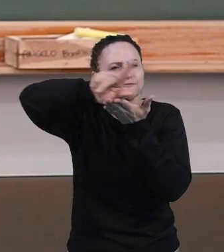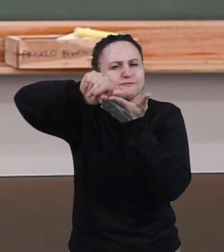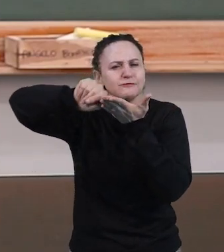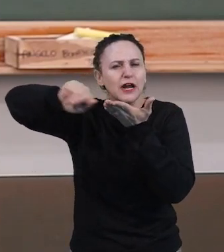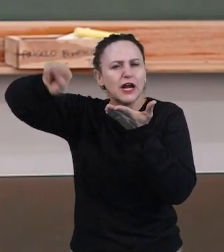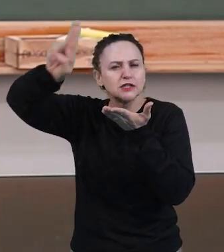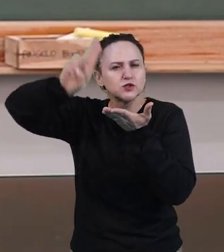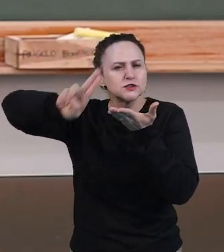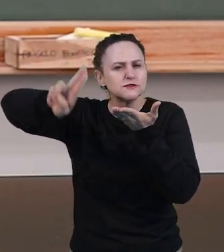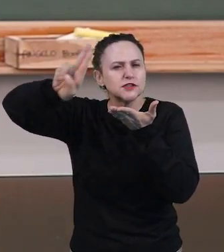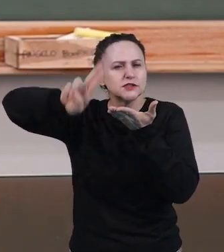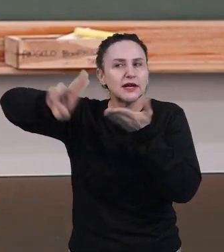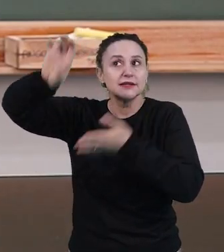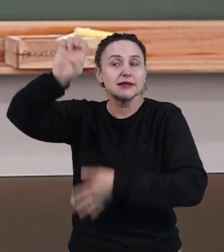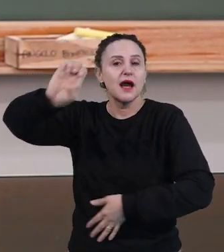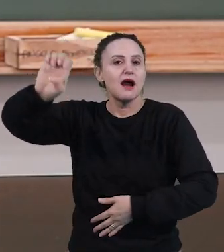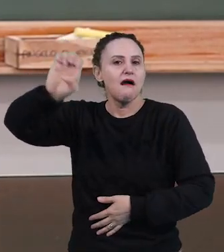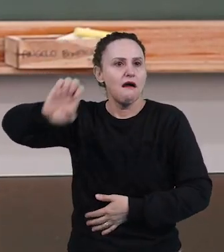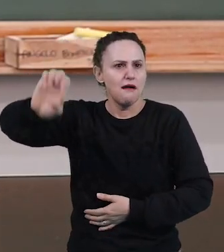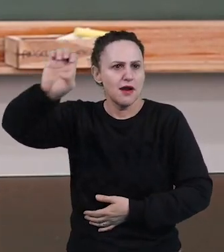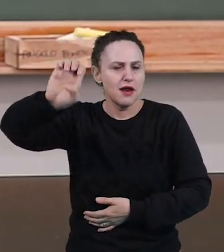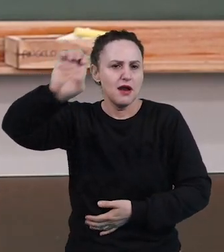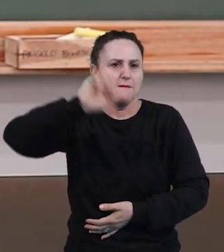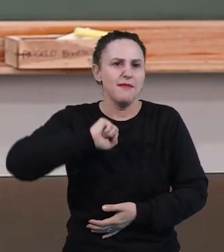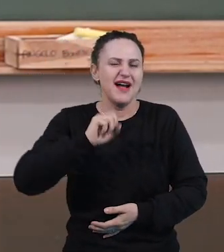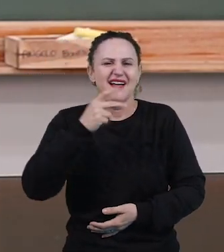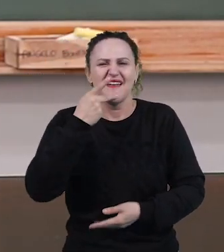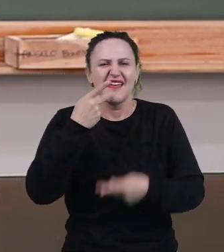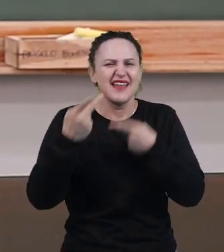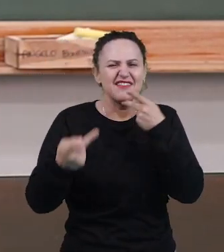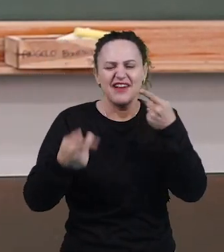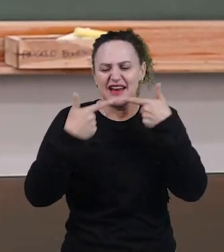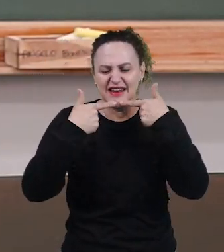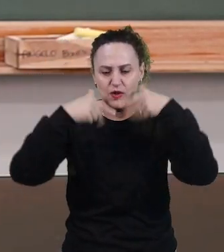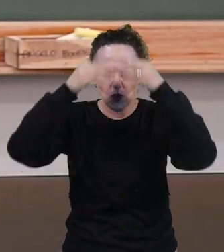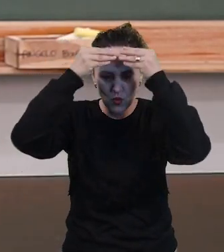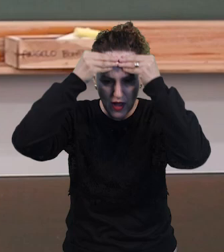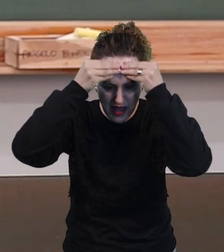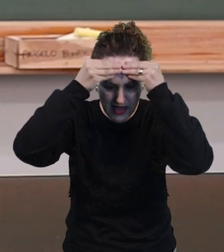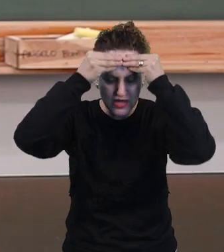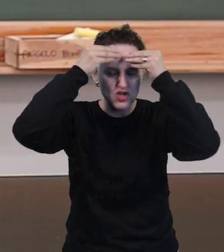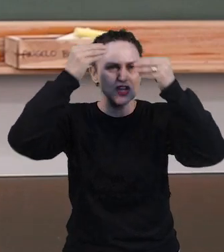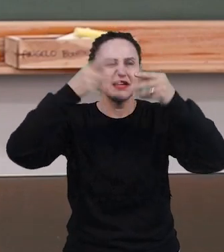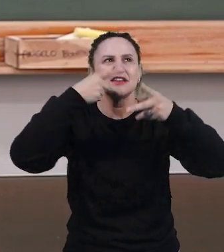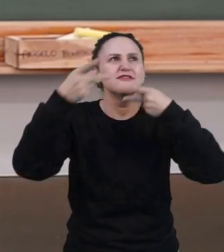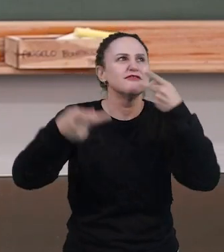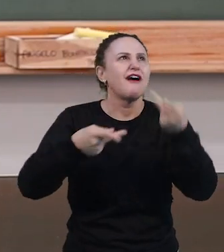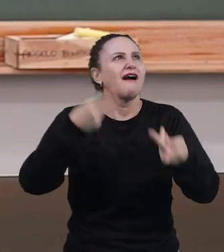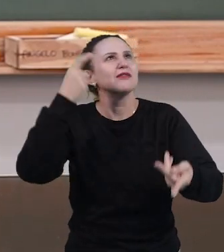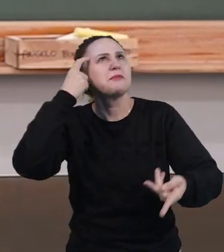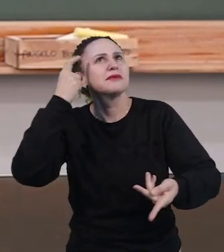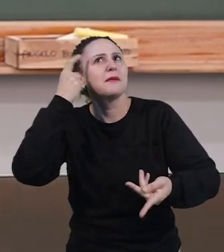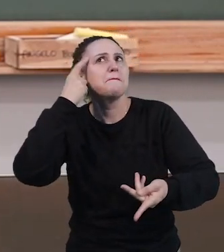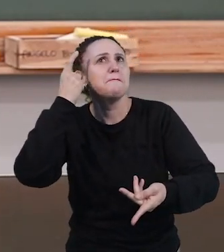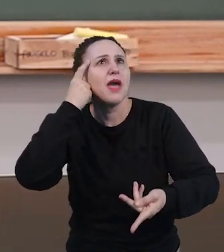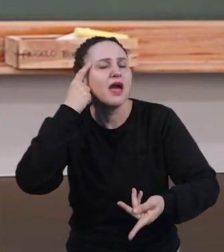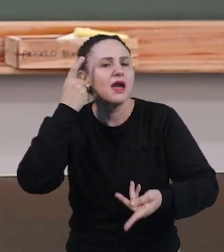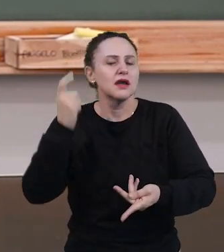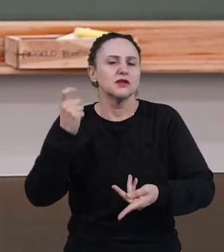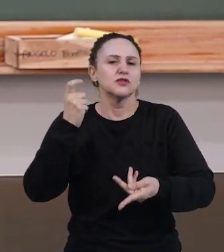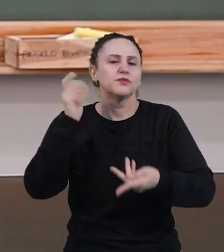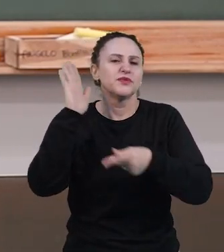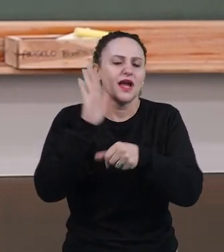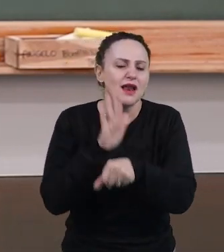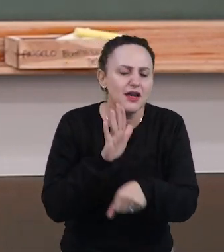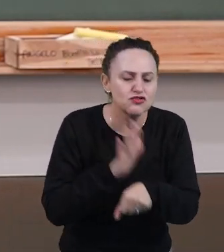europeias, enfim, né, gente? É importante dizer que ele fala de linguagem, ele fala de pensamento, ele nos ajuda com as